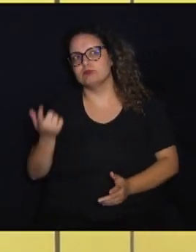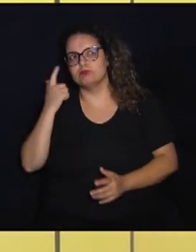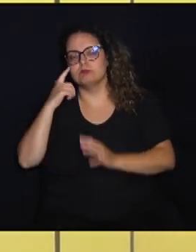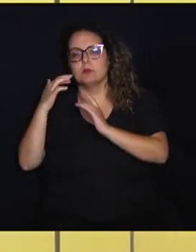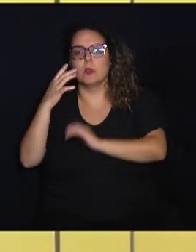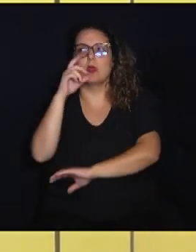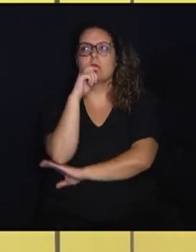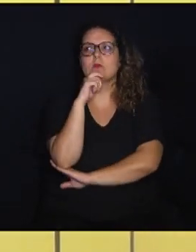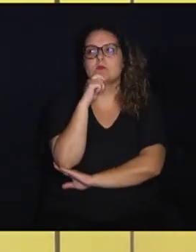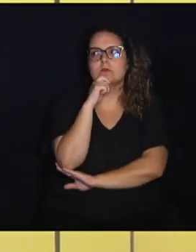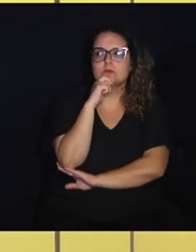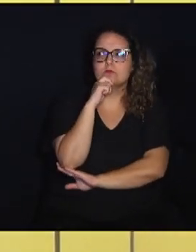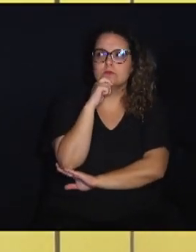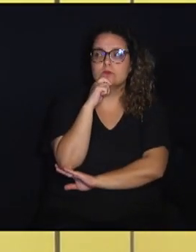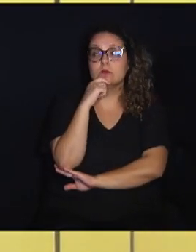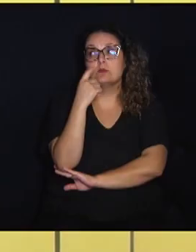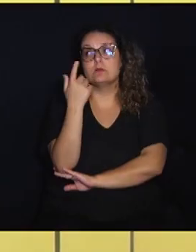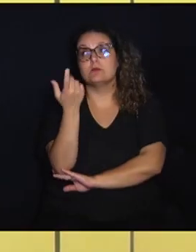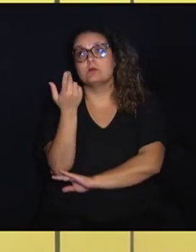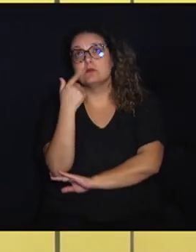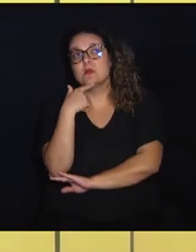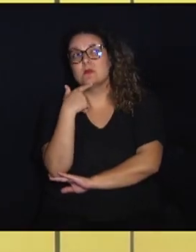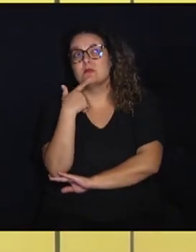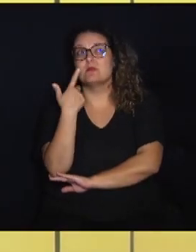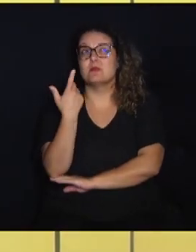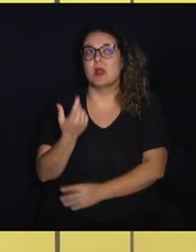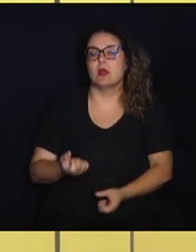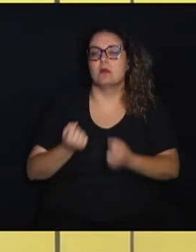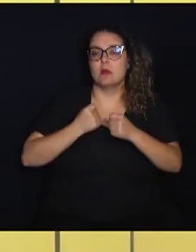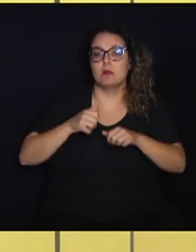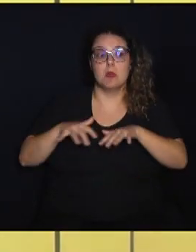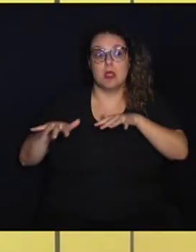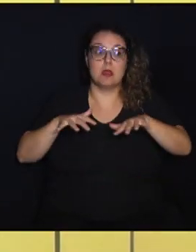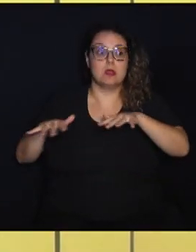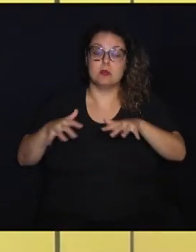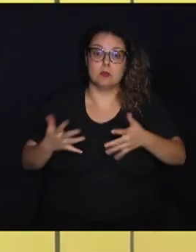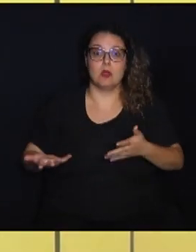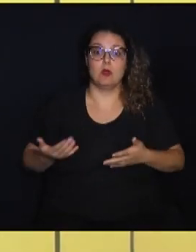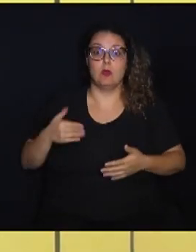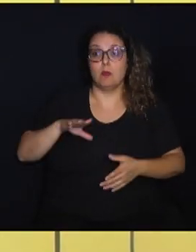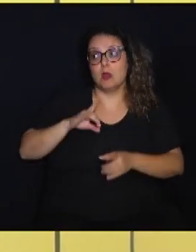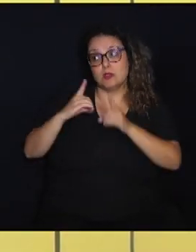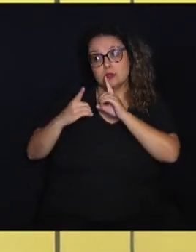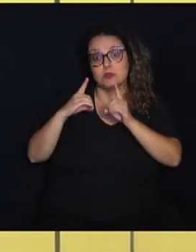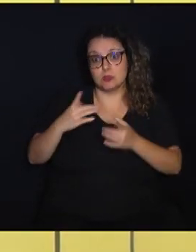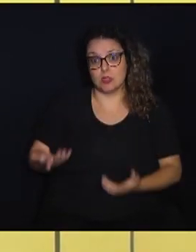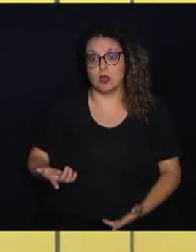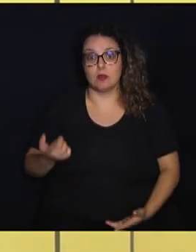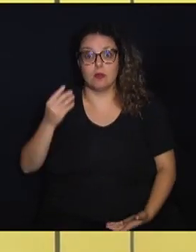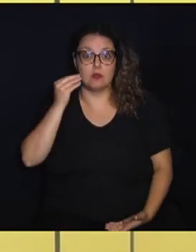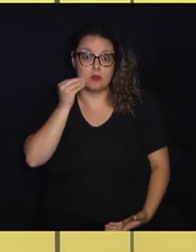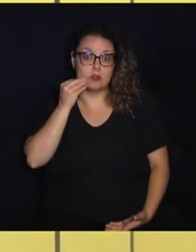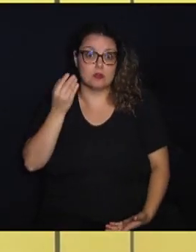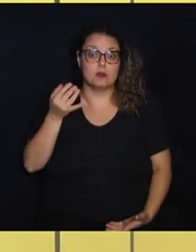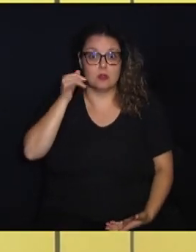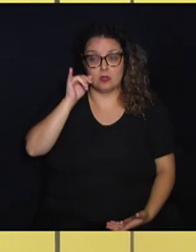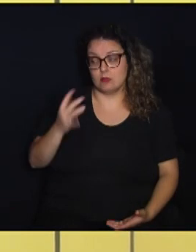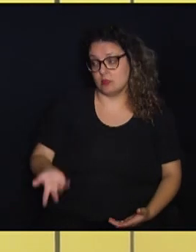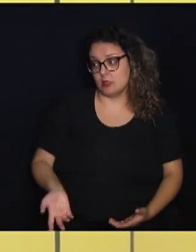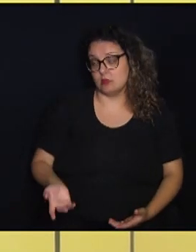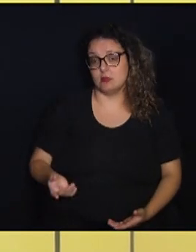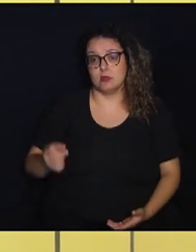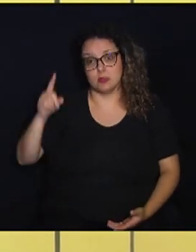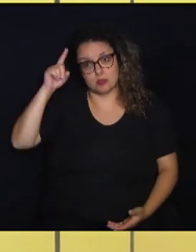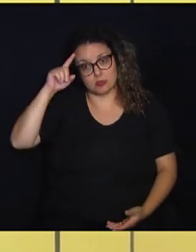gosto de atividade física um pouco mais agitada ou mais dinâmica. Então, eu vou tentar evitar atividades físicas que eu